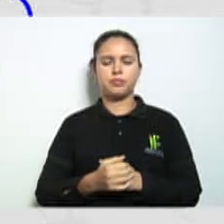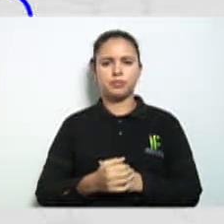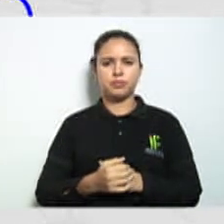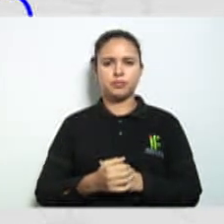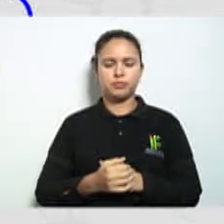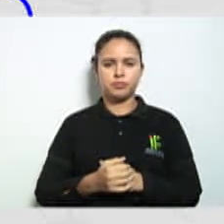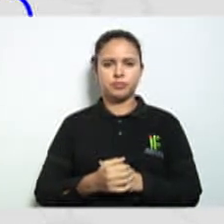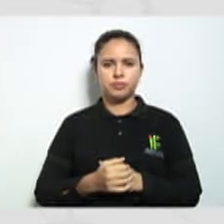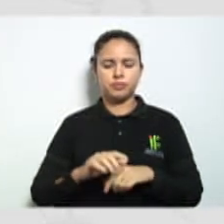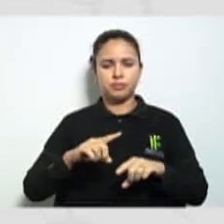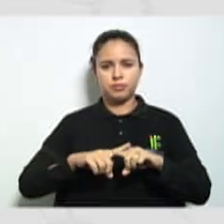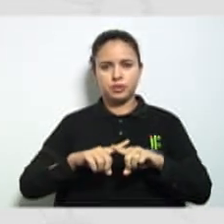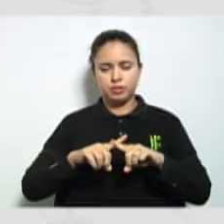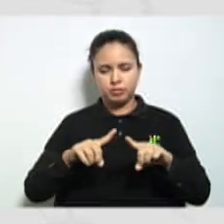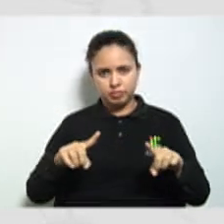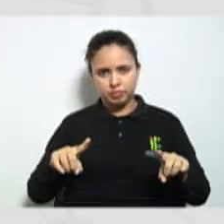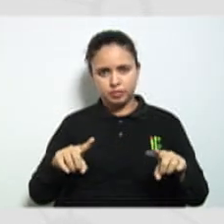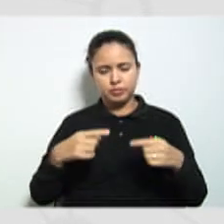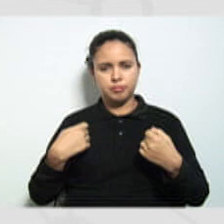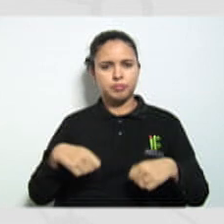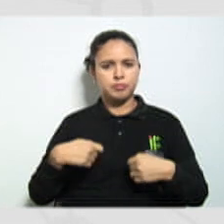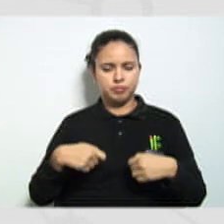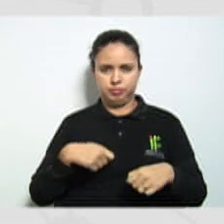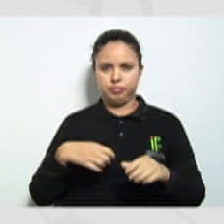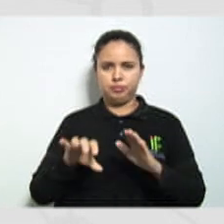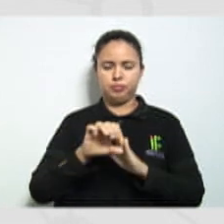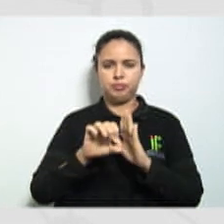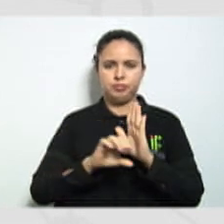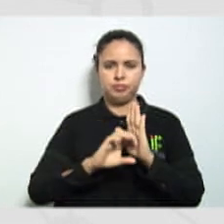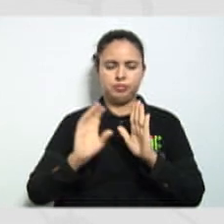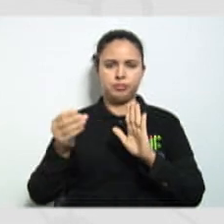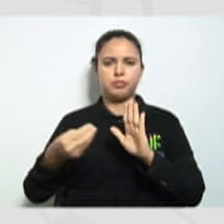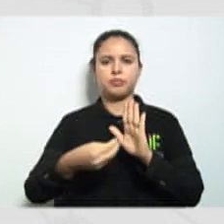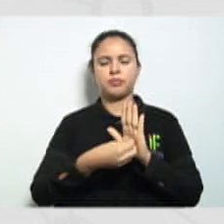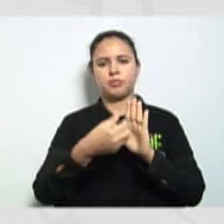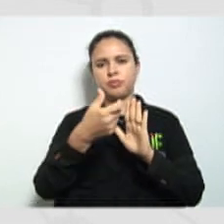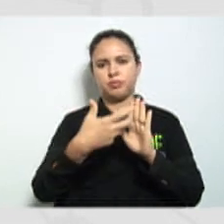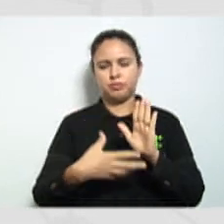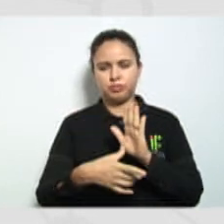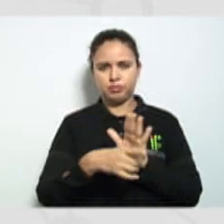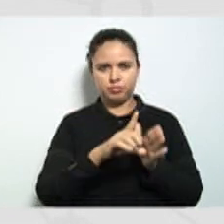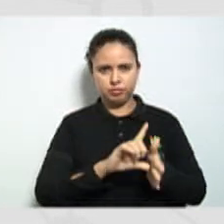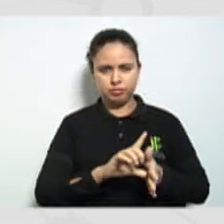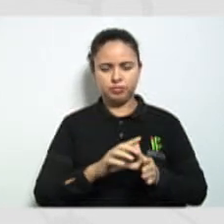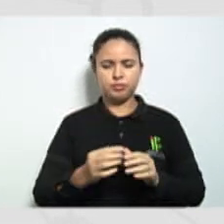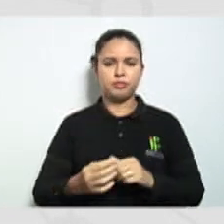impede, porém, tem que estar previsto no estatuto.